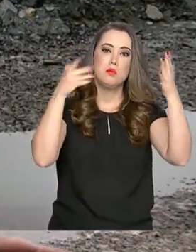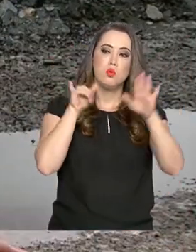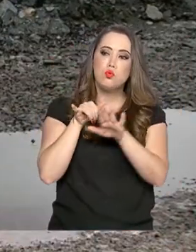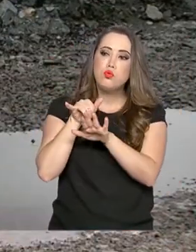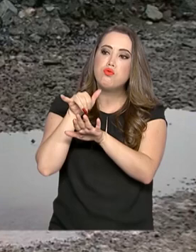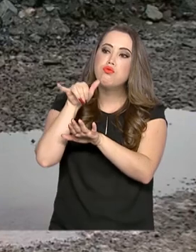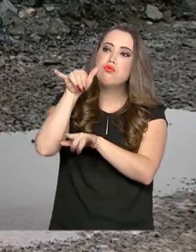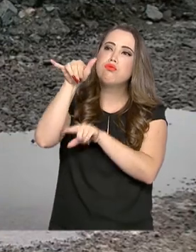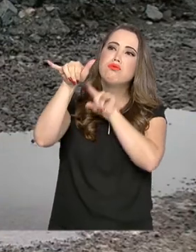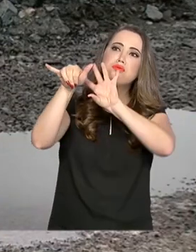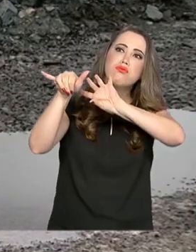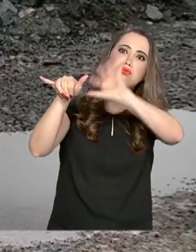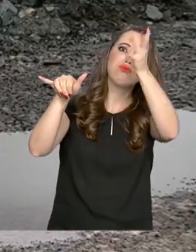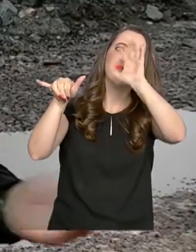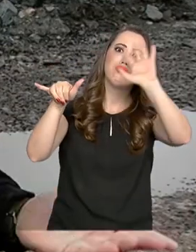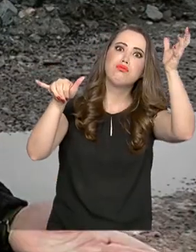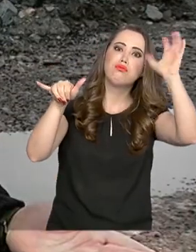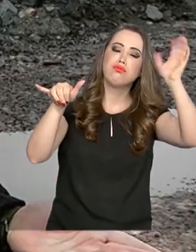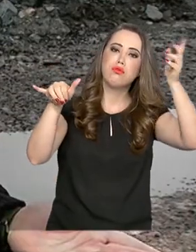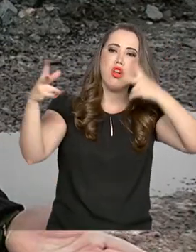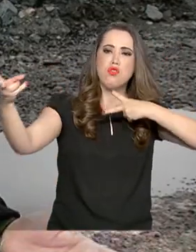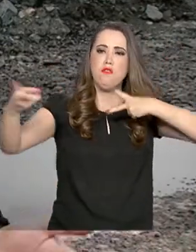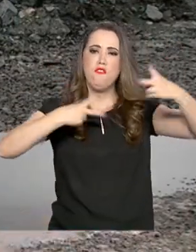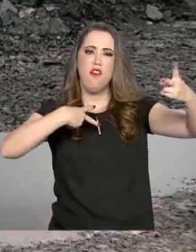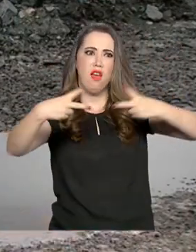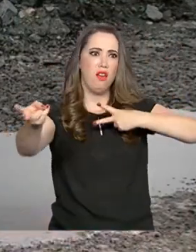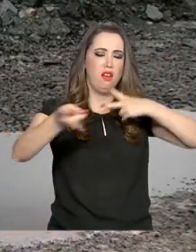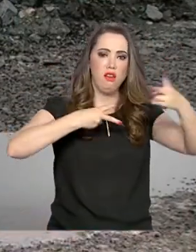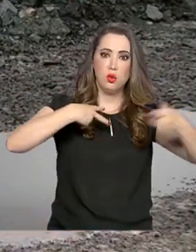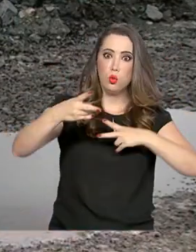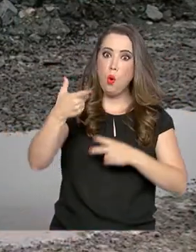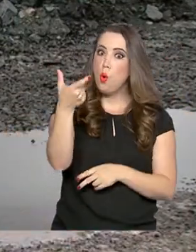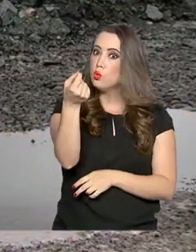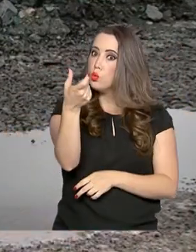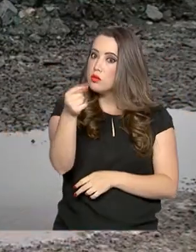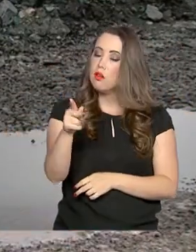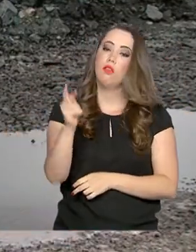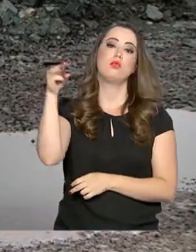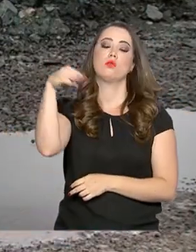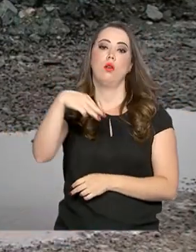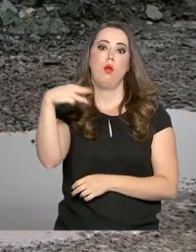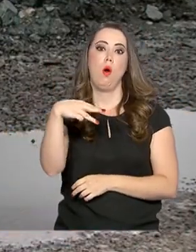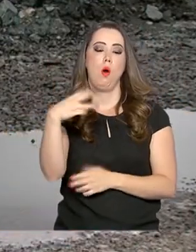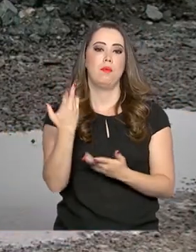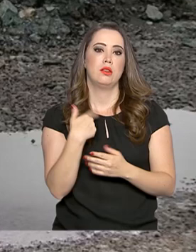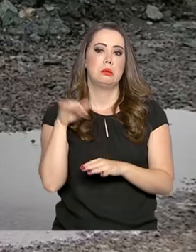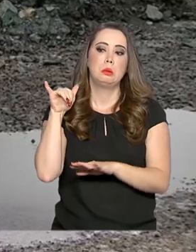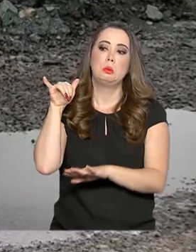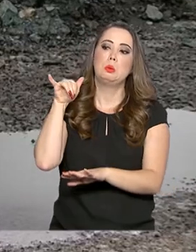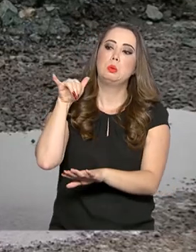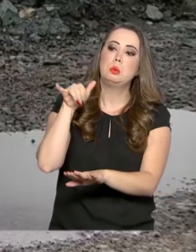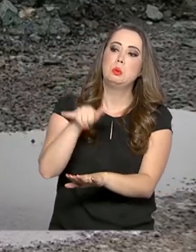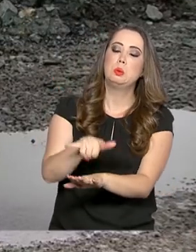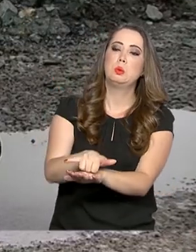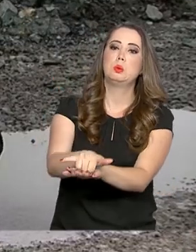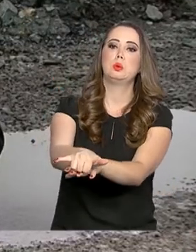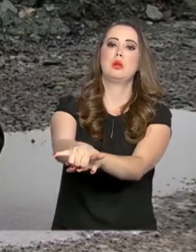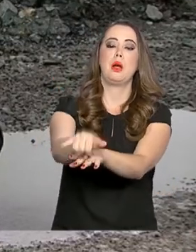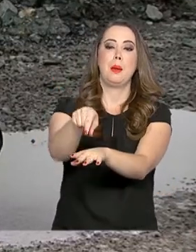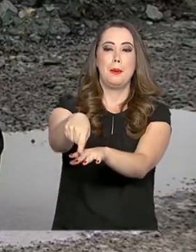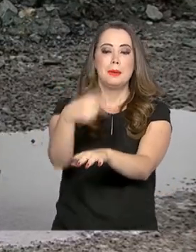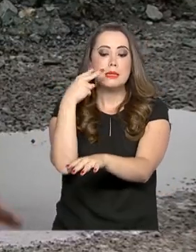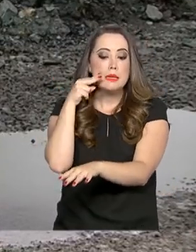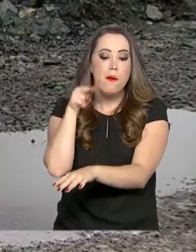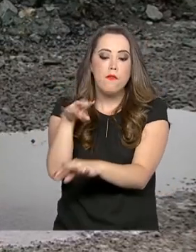travessia são muito adversas. Os ventos podem chegar a 200 km por hora. E para aterrissar na pista de freio, é necessária uma